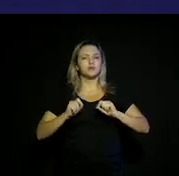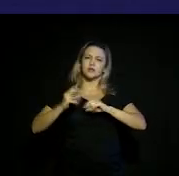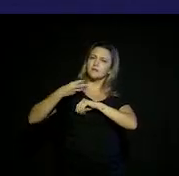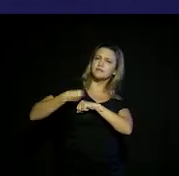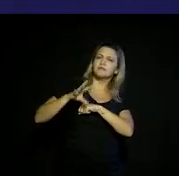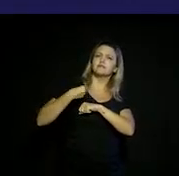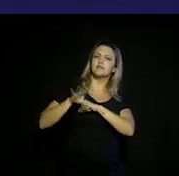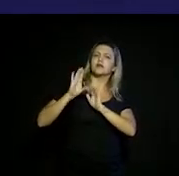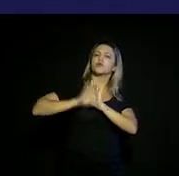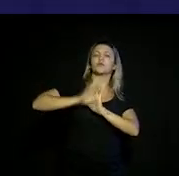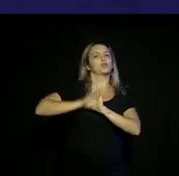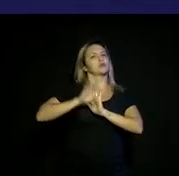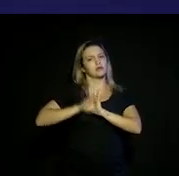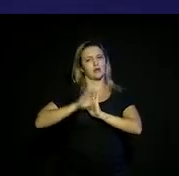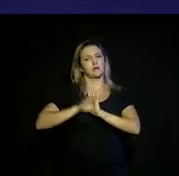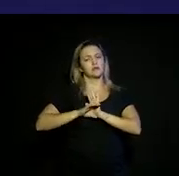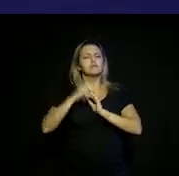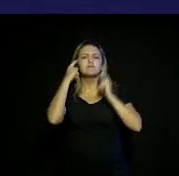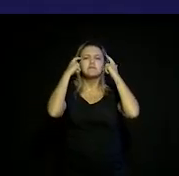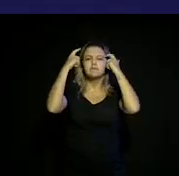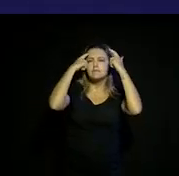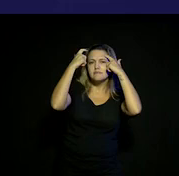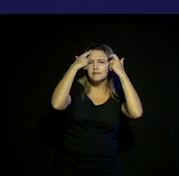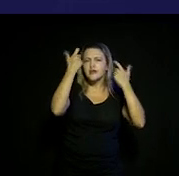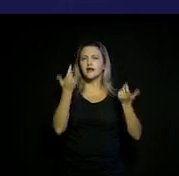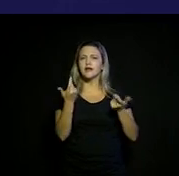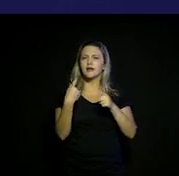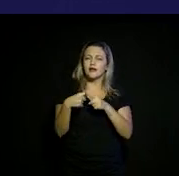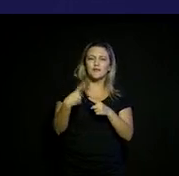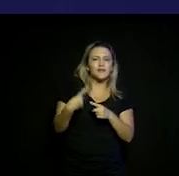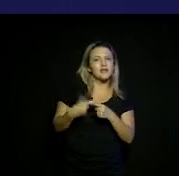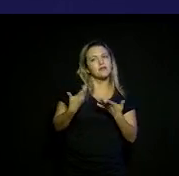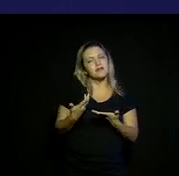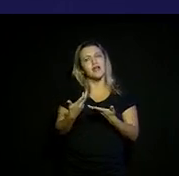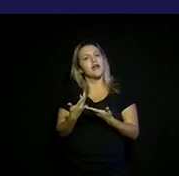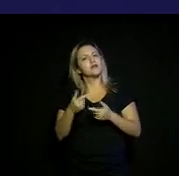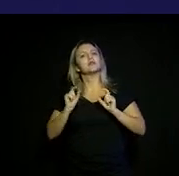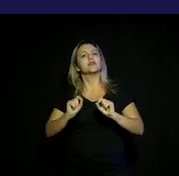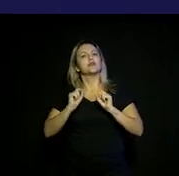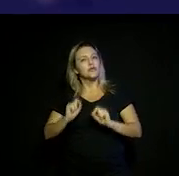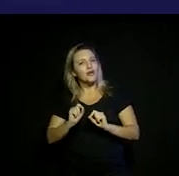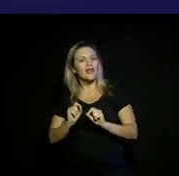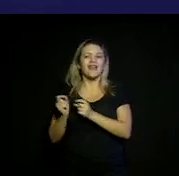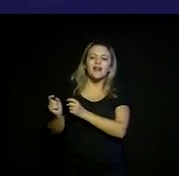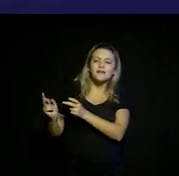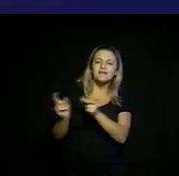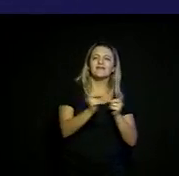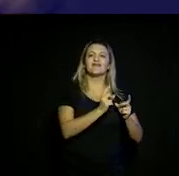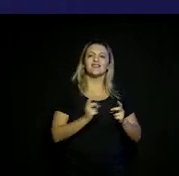para vocês alguns conceitos. Passar algumas ideias para vender bem o meu peixe. Espero que todos gostem de